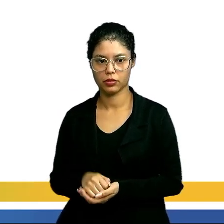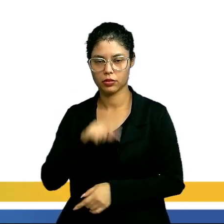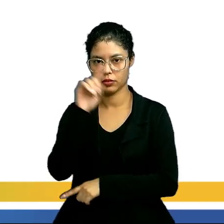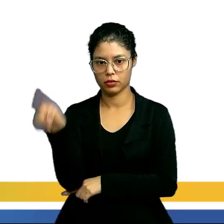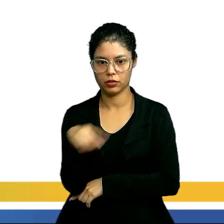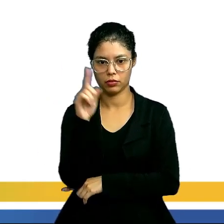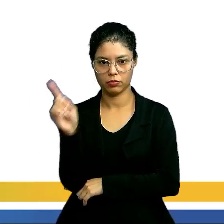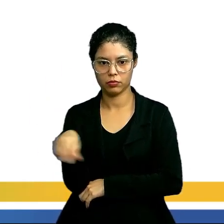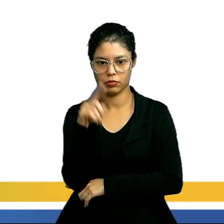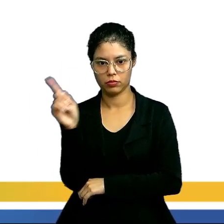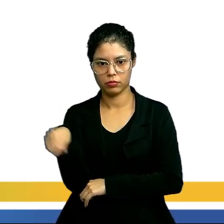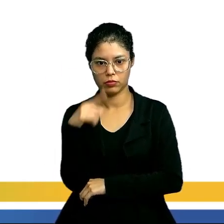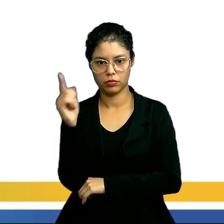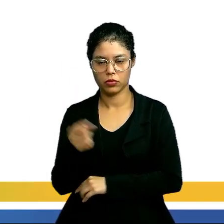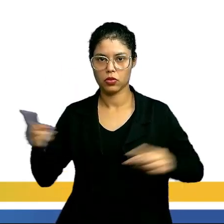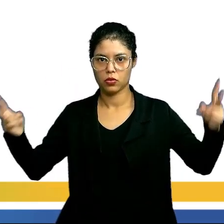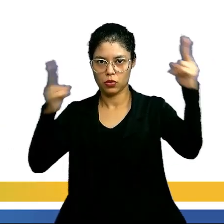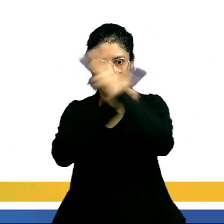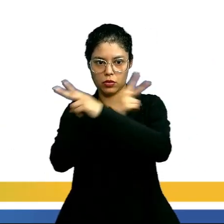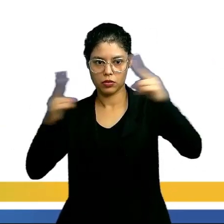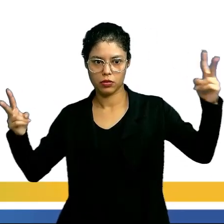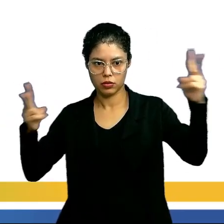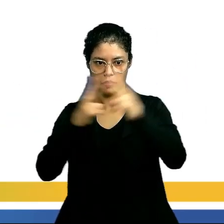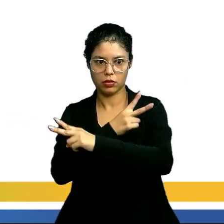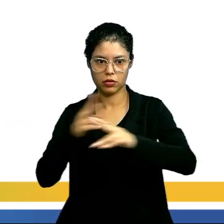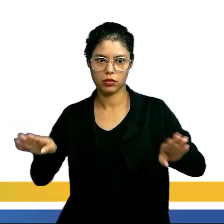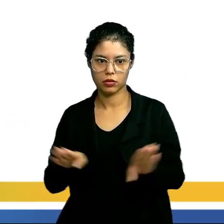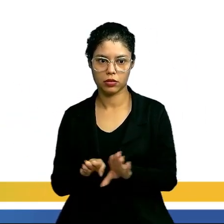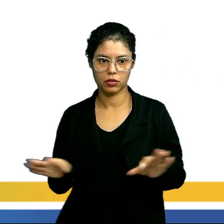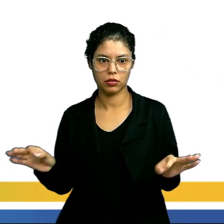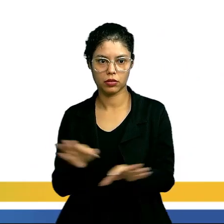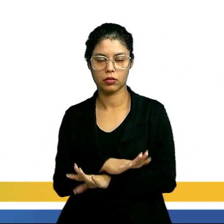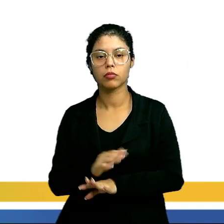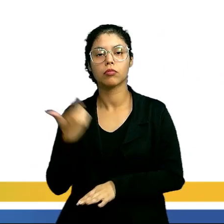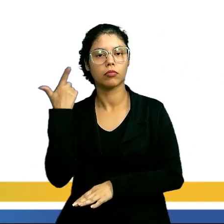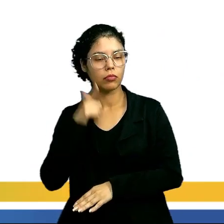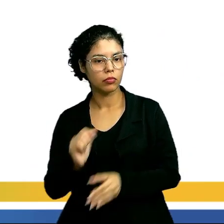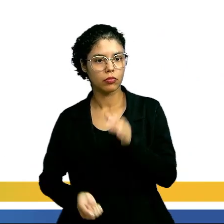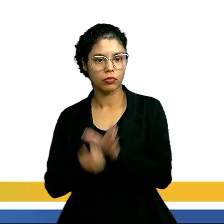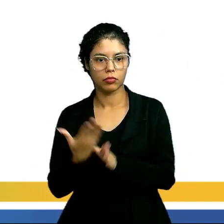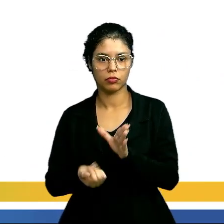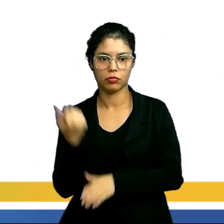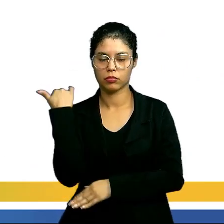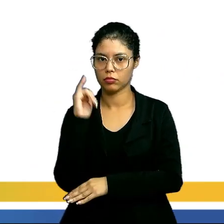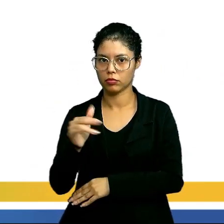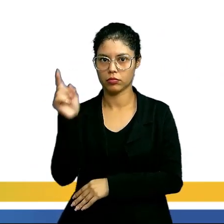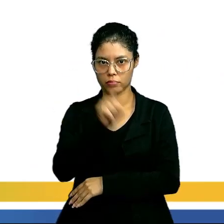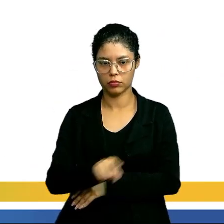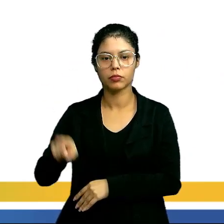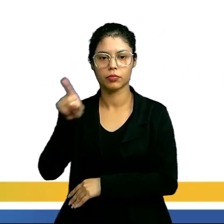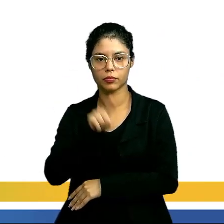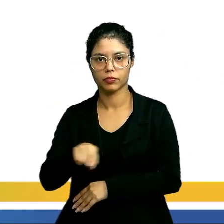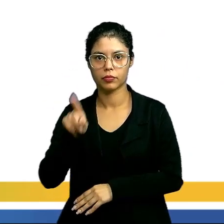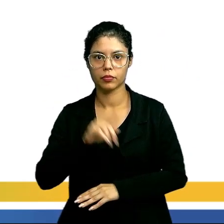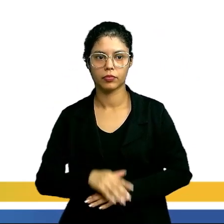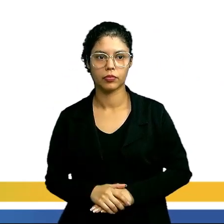energia eólica, algo que o Brasil acaba de bater o recorde na produção de energia eólica.